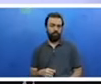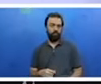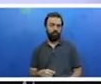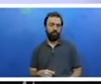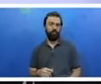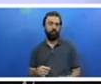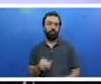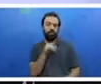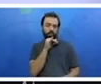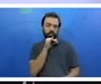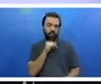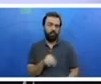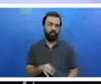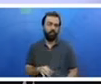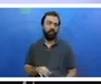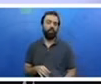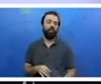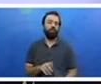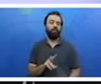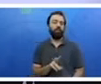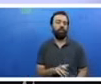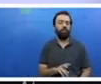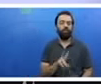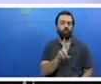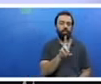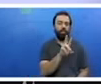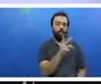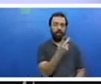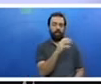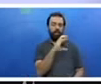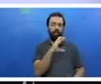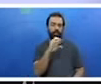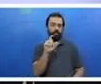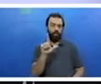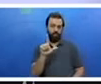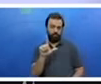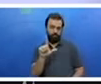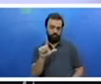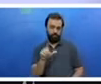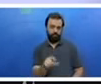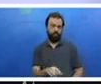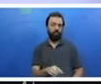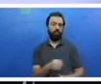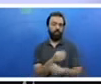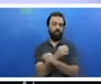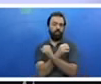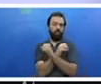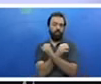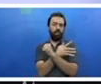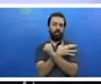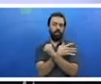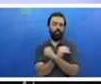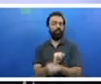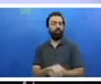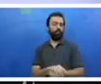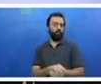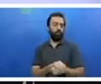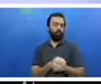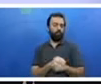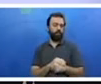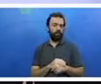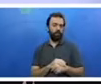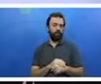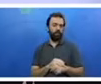Por exemplo, o cloreto de hidrogênio, ele é considerado um ácido de Arrhenius. Quando